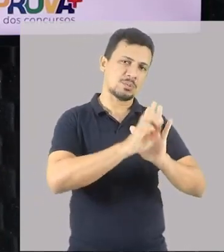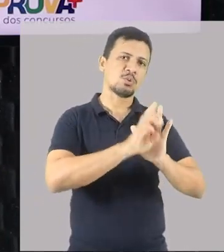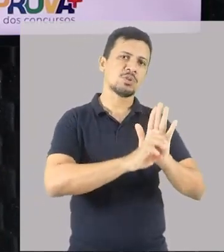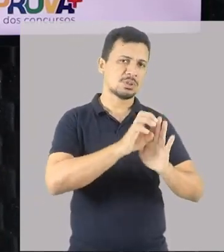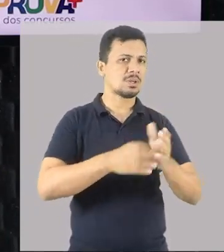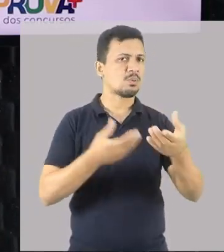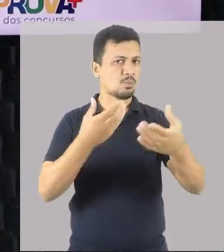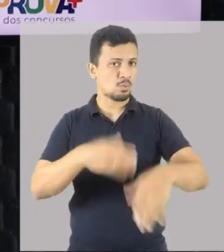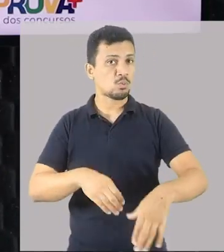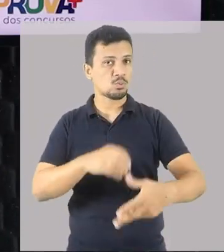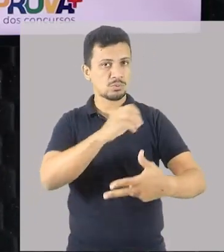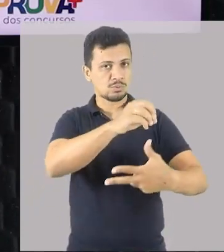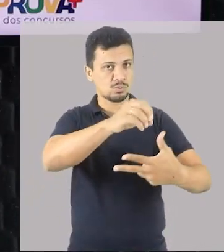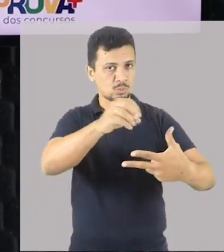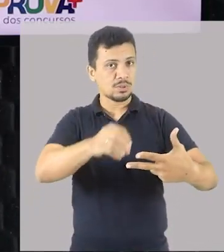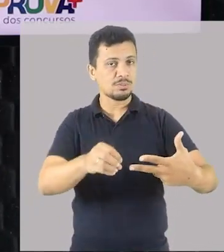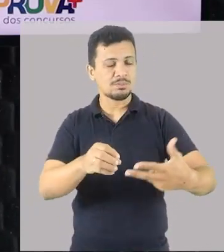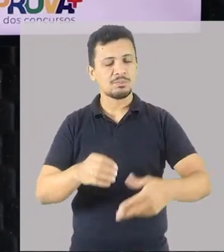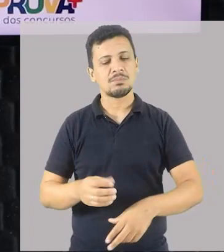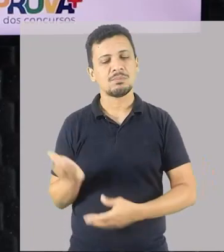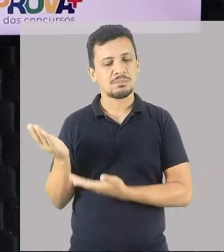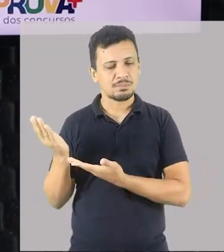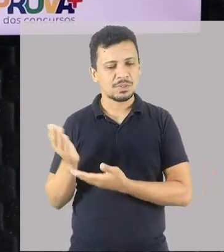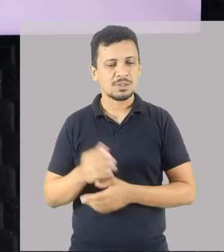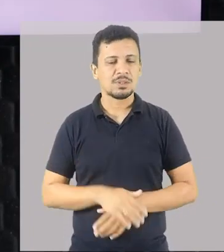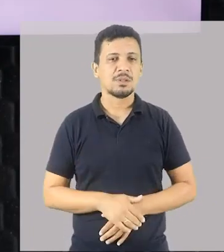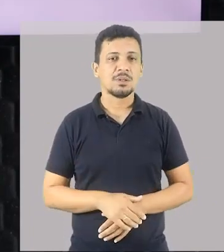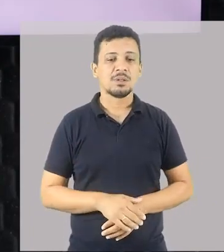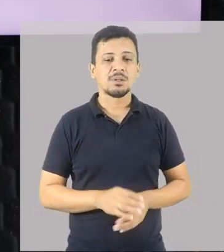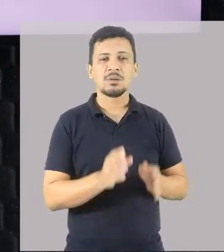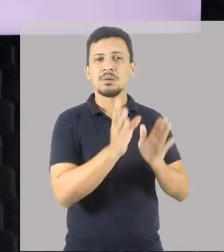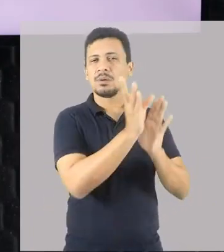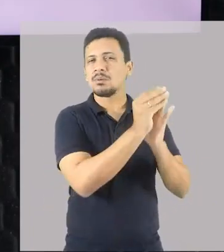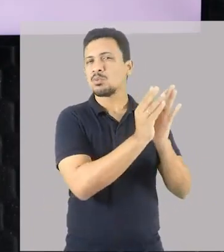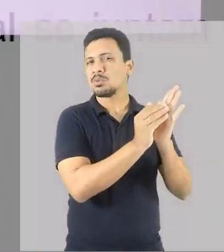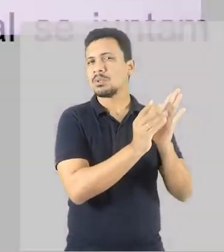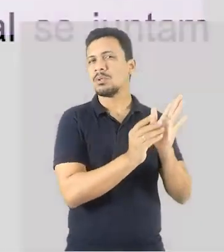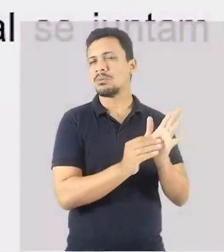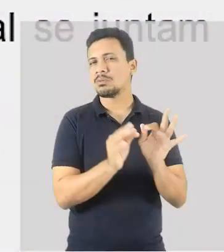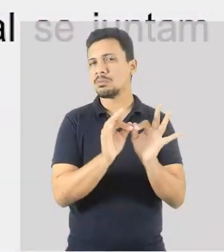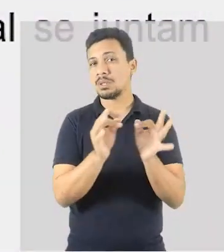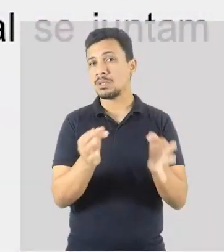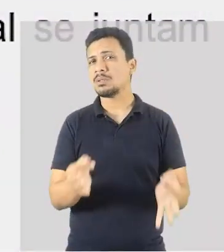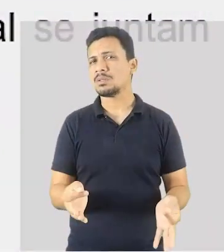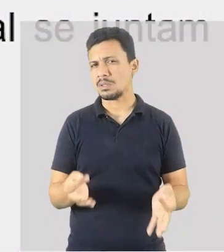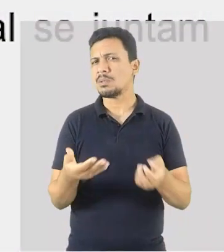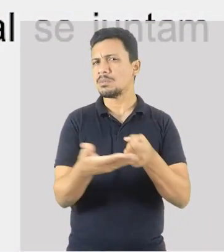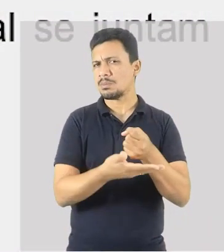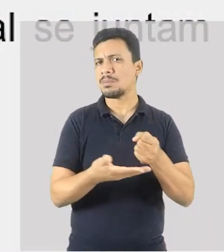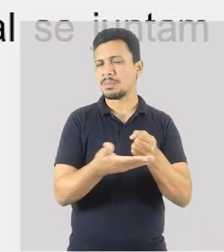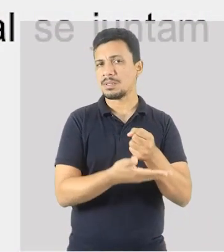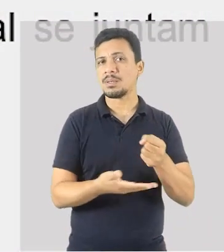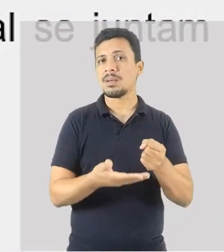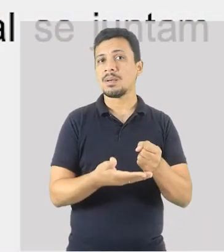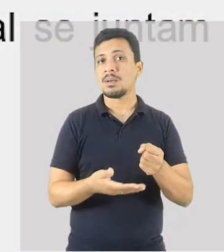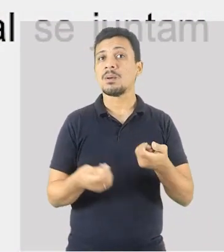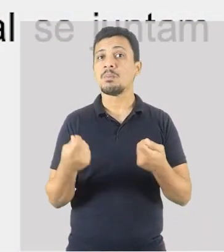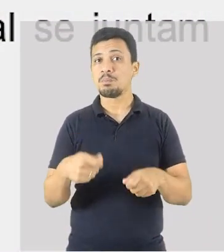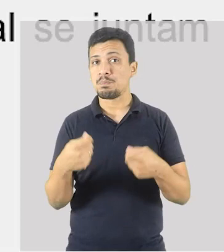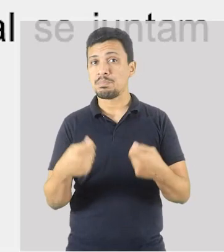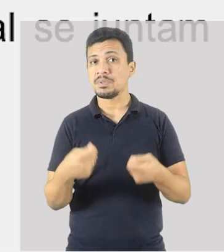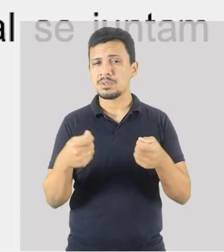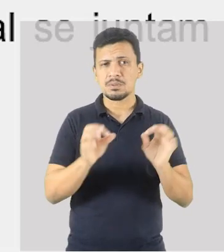concurso, do Enem dos concursos. E é um conteúdo bem simples, bem elementar, mas eu preciso que